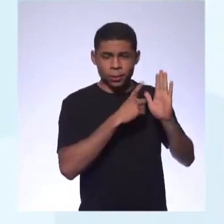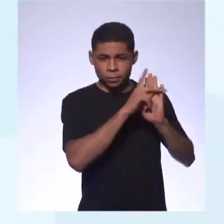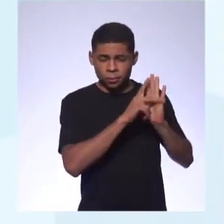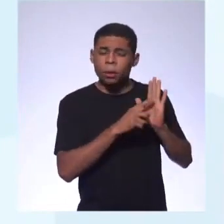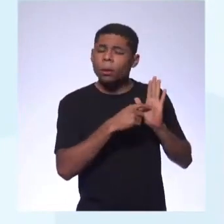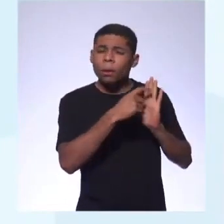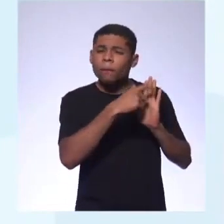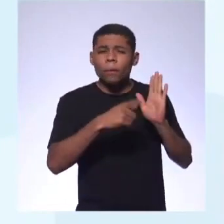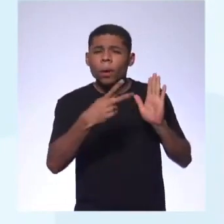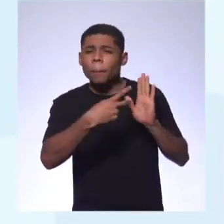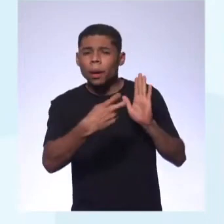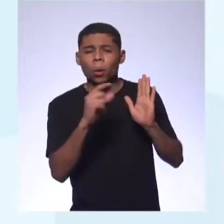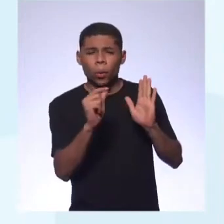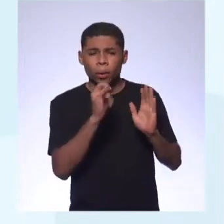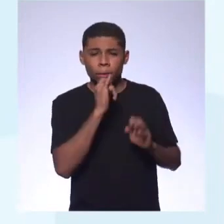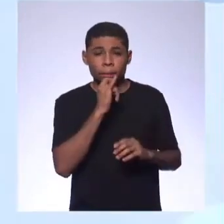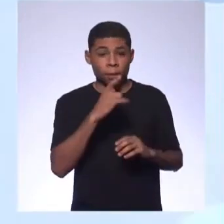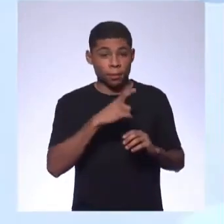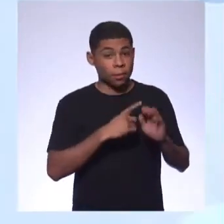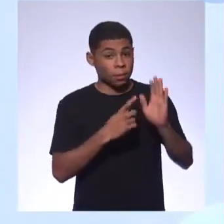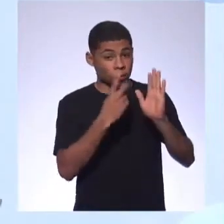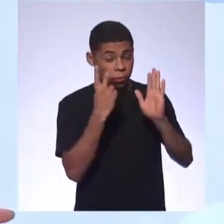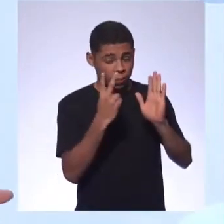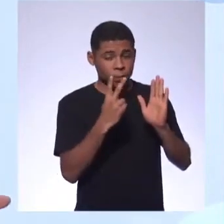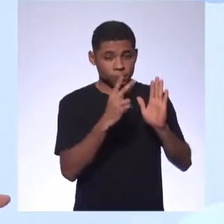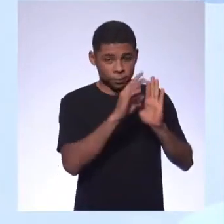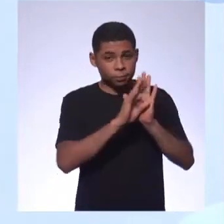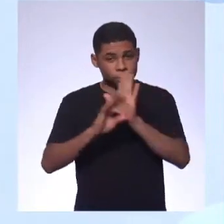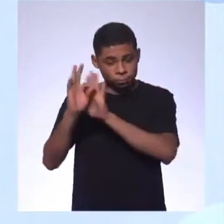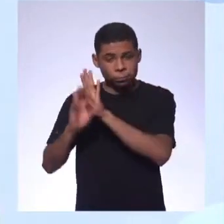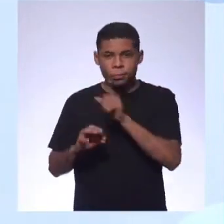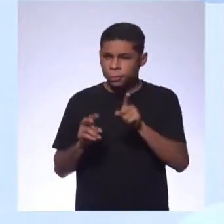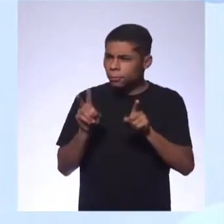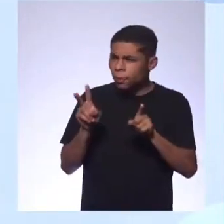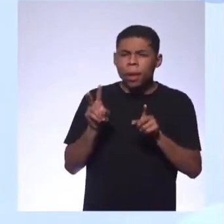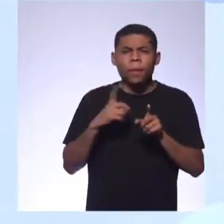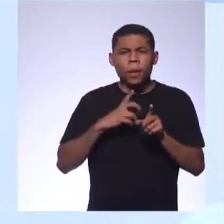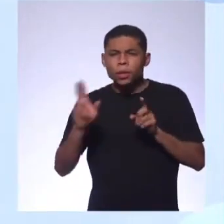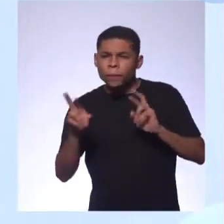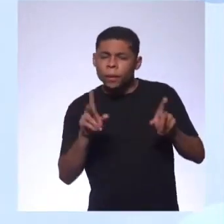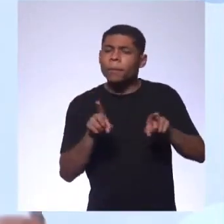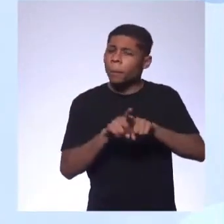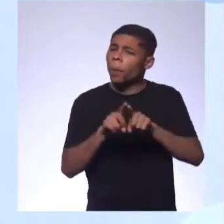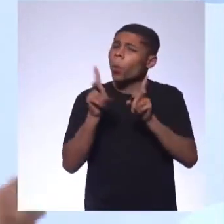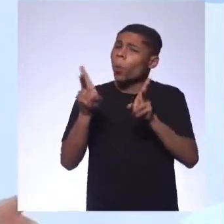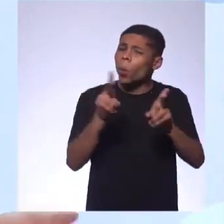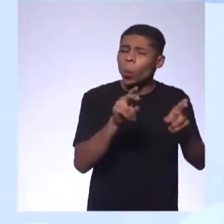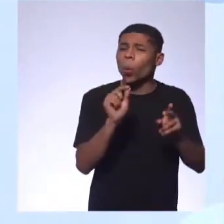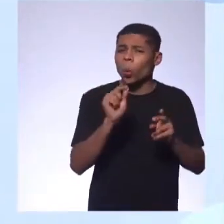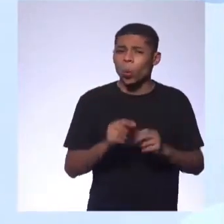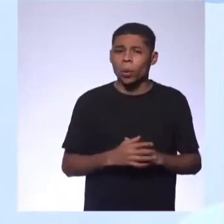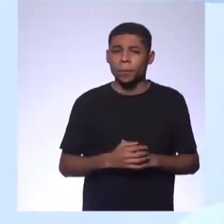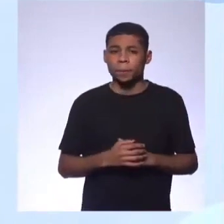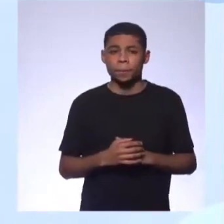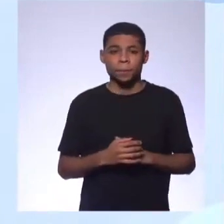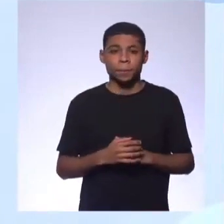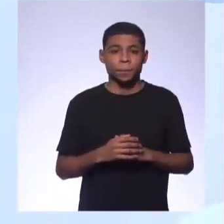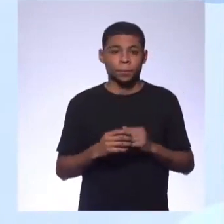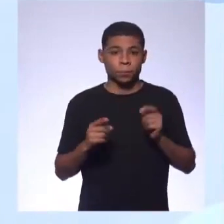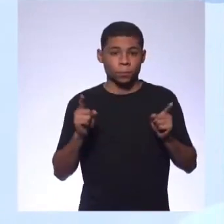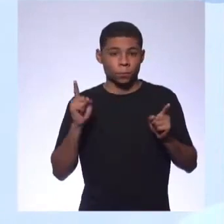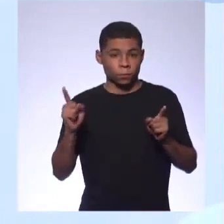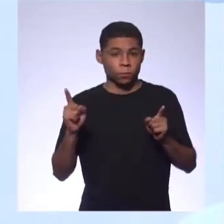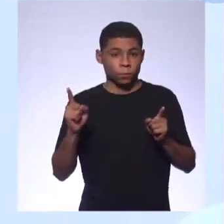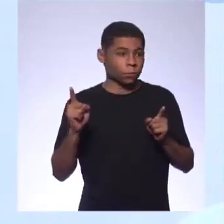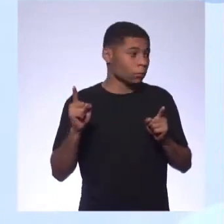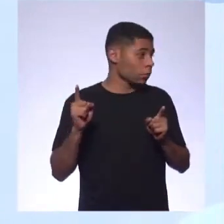aí? Na verdade, os dois poemas, a gente já falou de algumas semelhanças aqui, já pode até comentar, né? Sim. Os dois estavam revoltados.